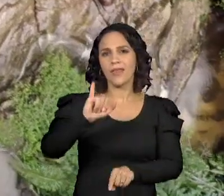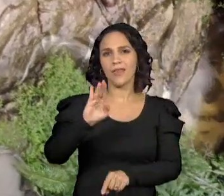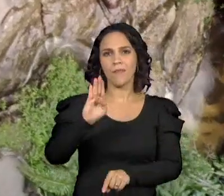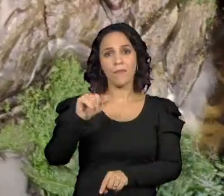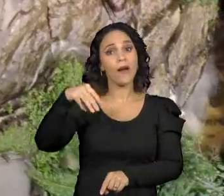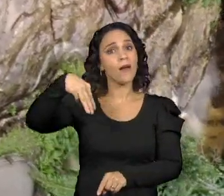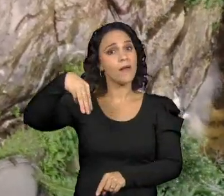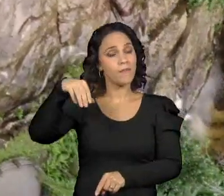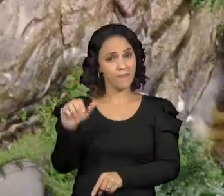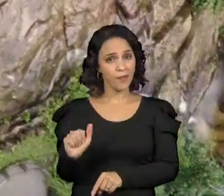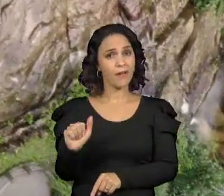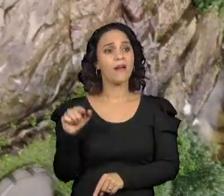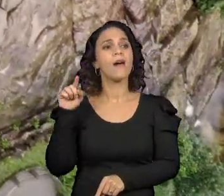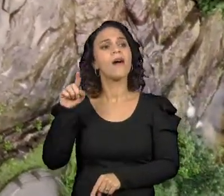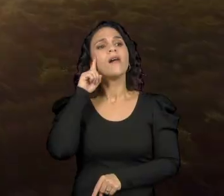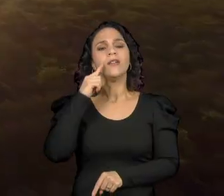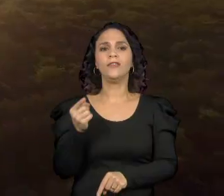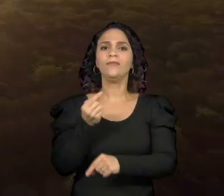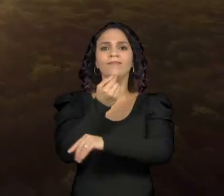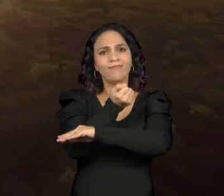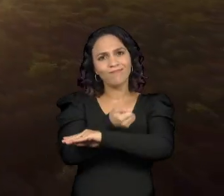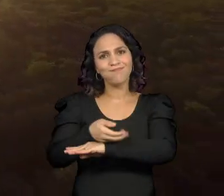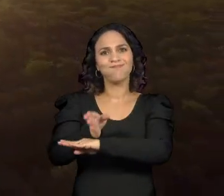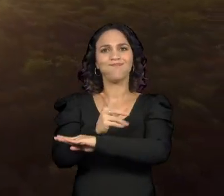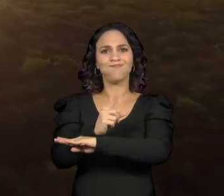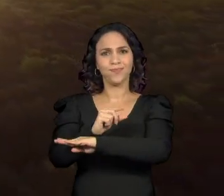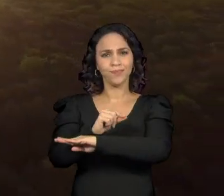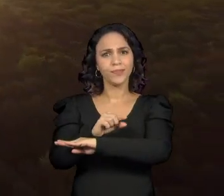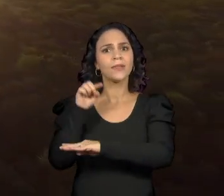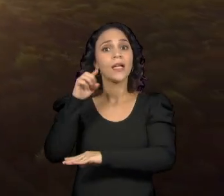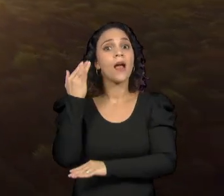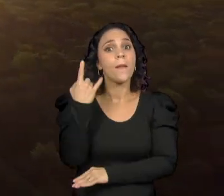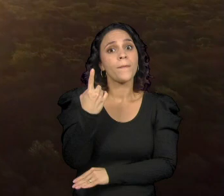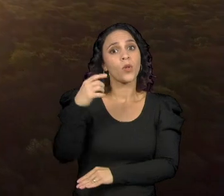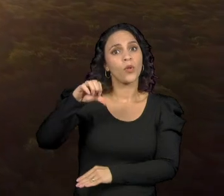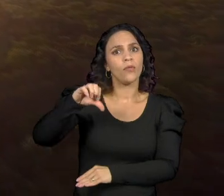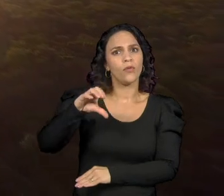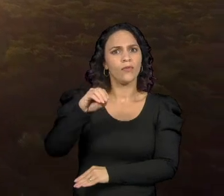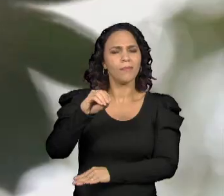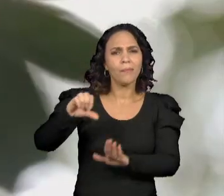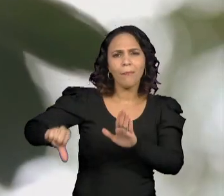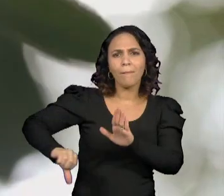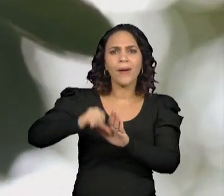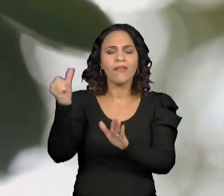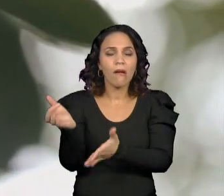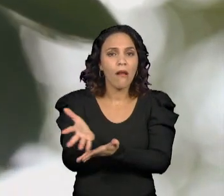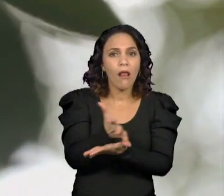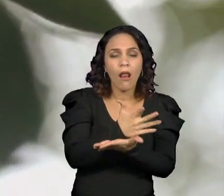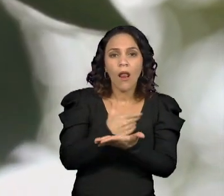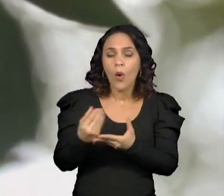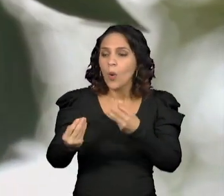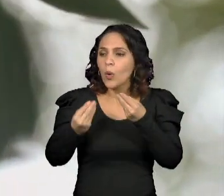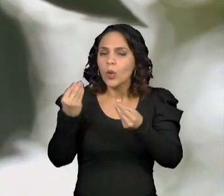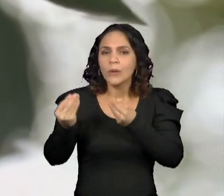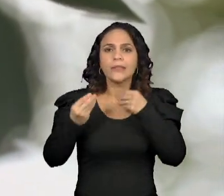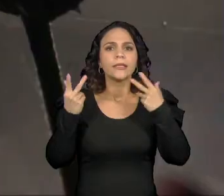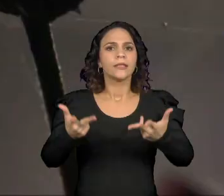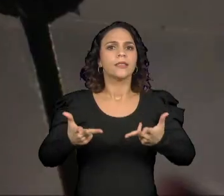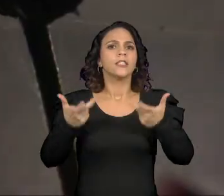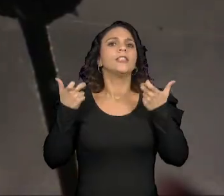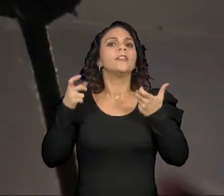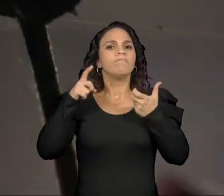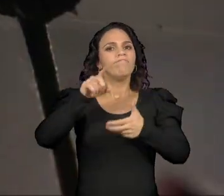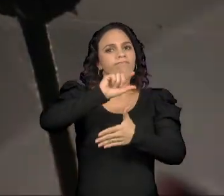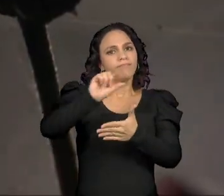8,8% da área original em 1990. Foi quando a gente teve um primeiro levantamento da situação da Mata Atlântica.